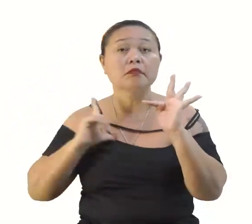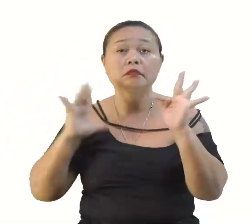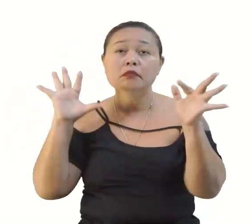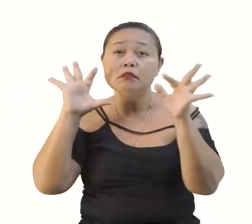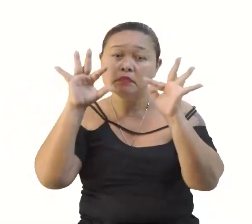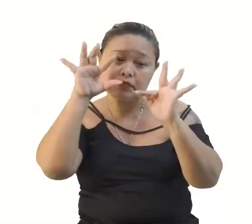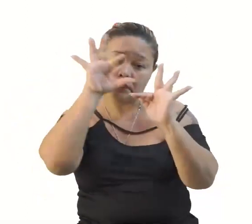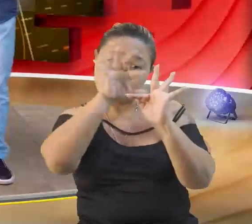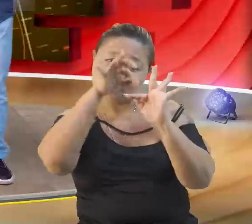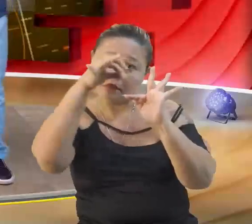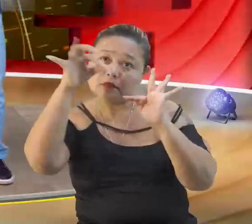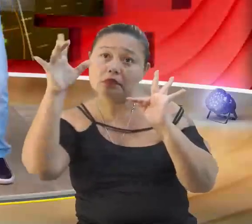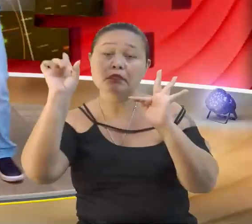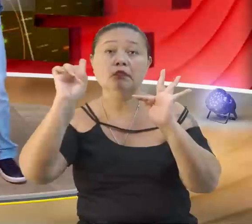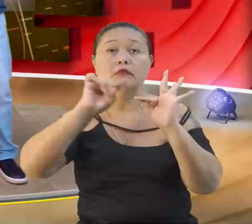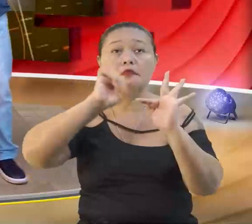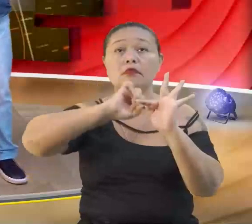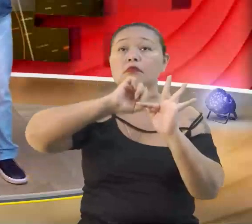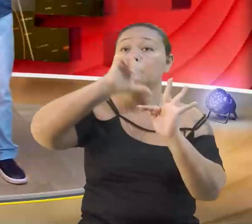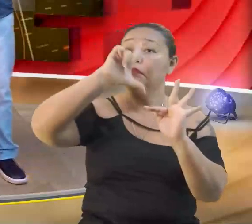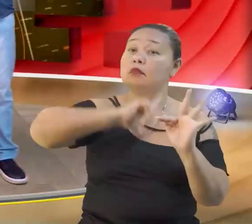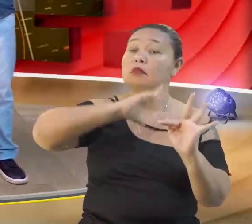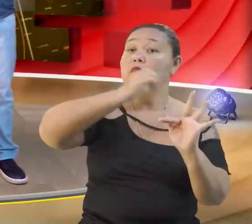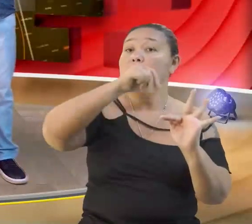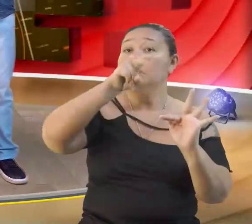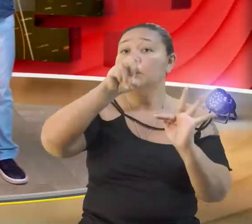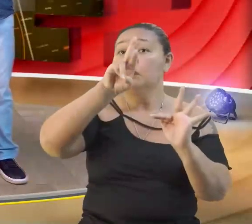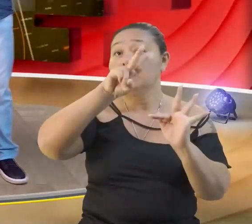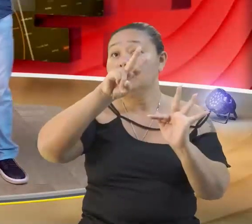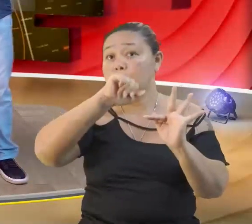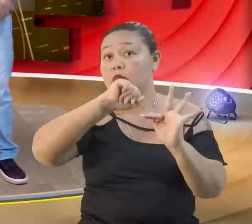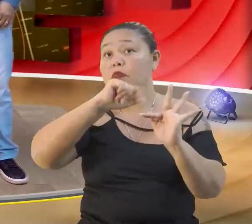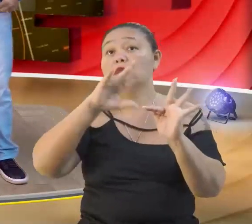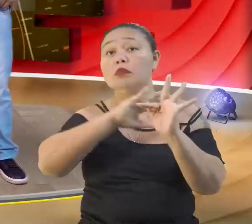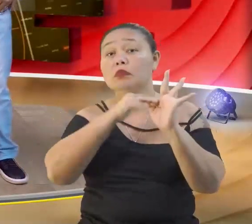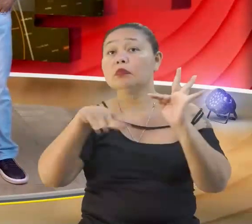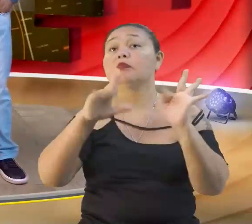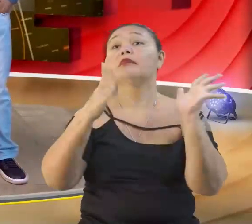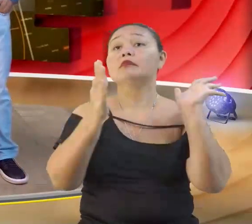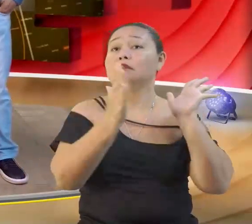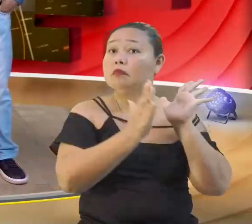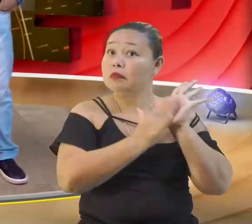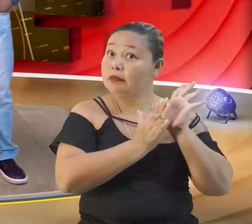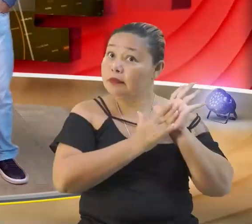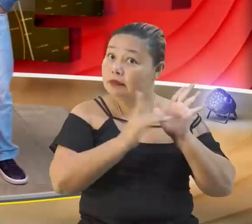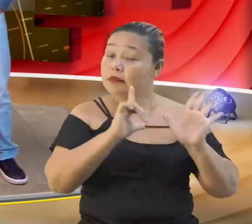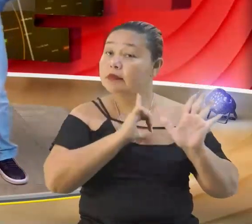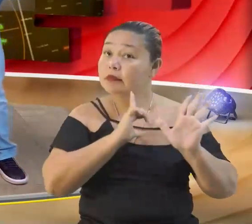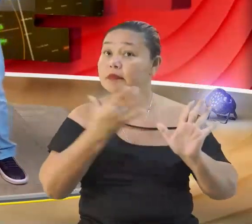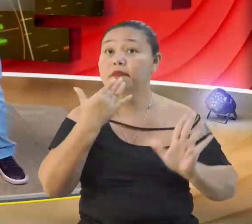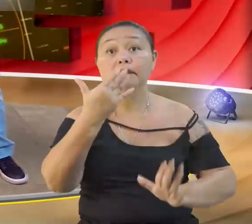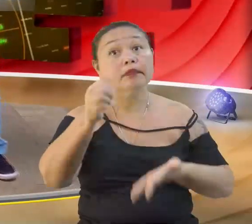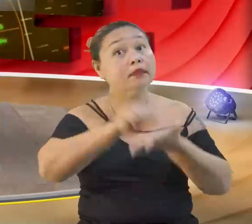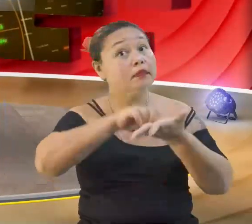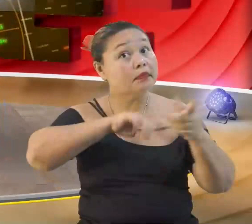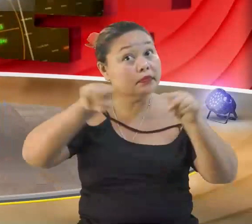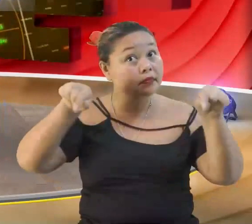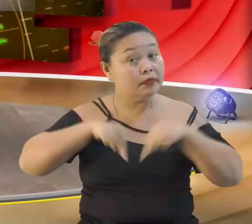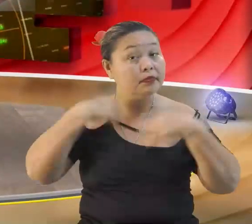pontos, a gente tem a curva da função, né? Isso. Então é dentro dessa proposta que a gente está pedindo as atividades de sala,